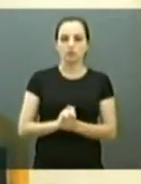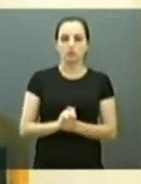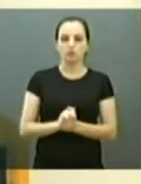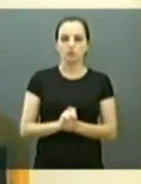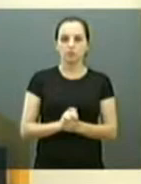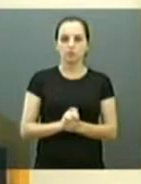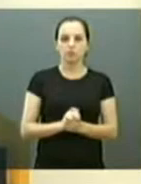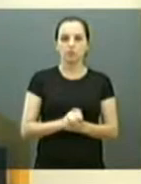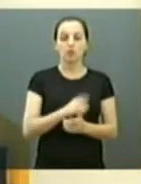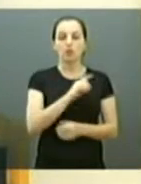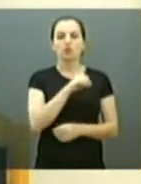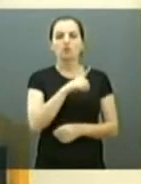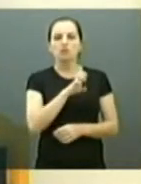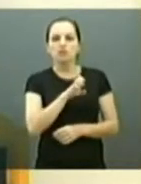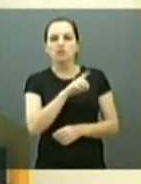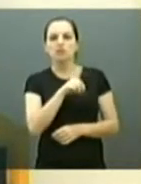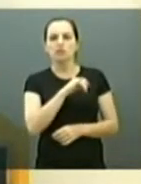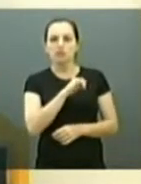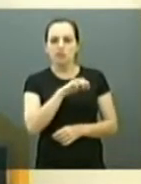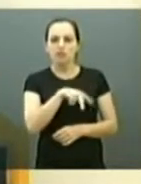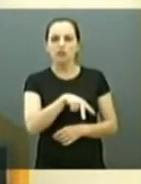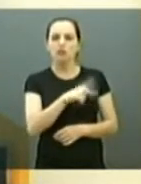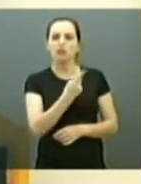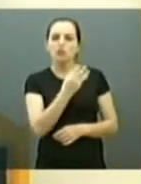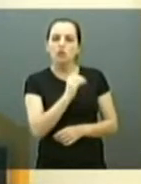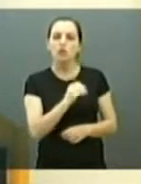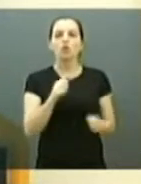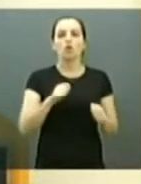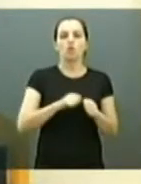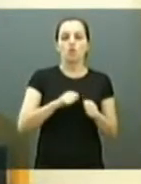Zezinho ligou para mim, falei, Zezinho, o que você fez foi irresponsável.